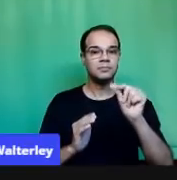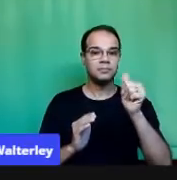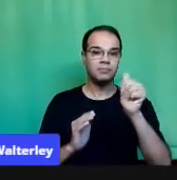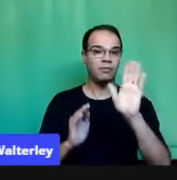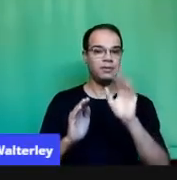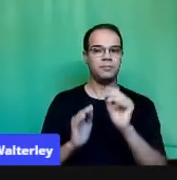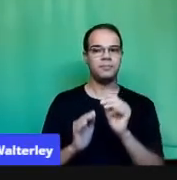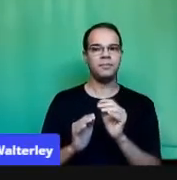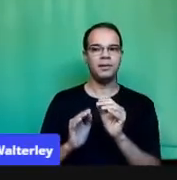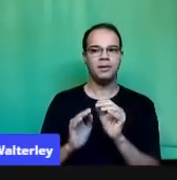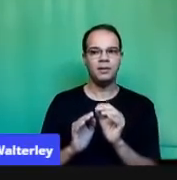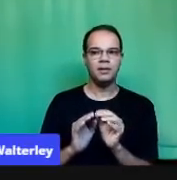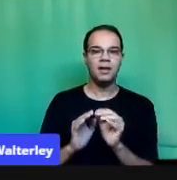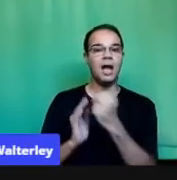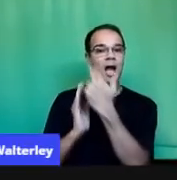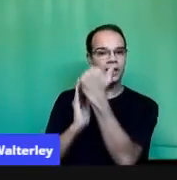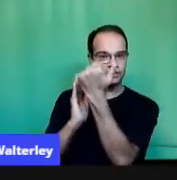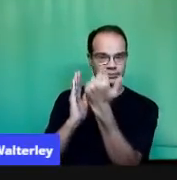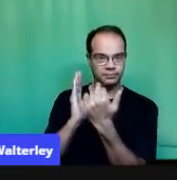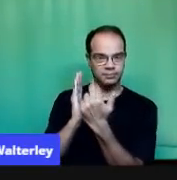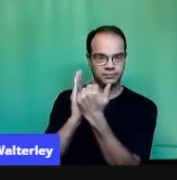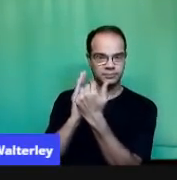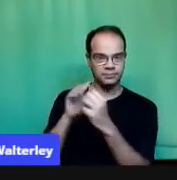disciplinas, era uma atividade